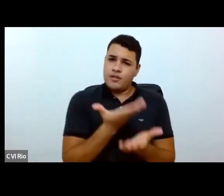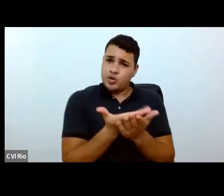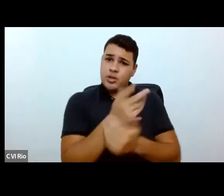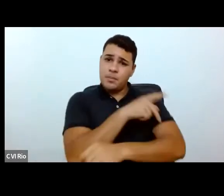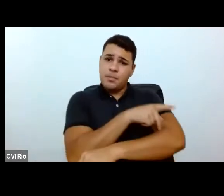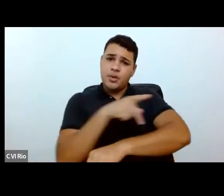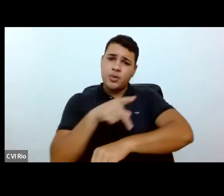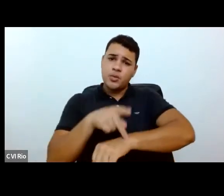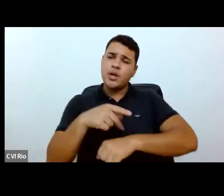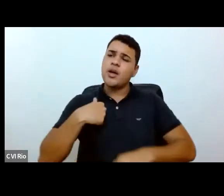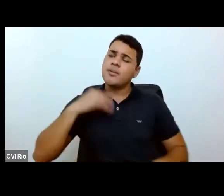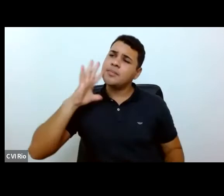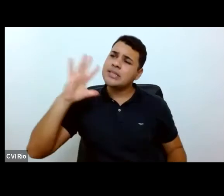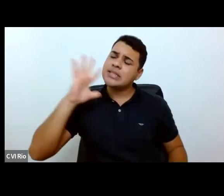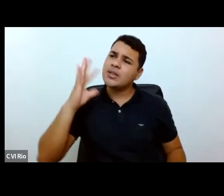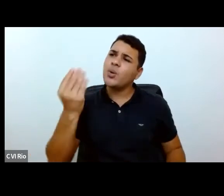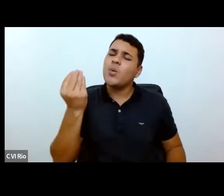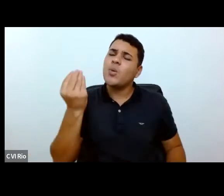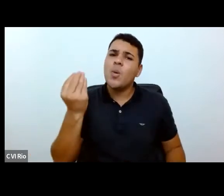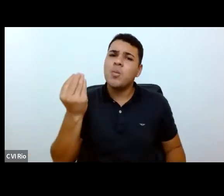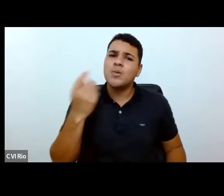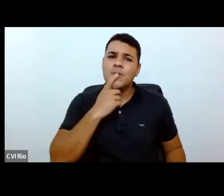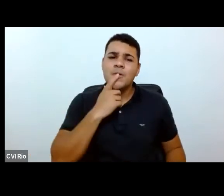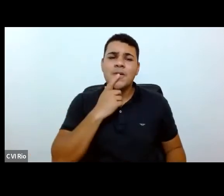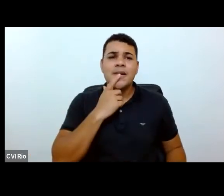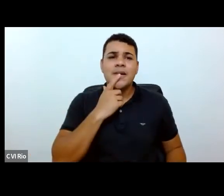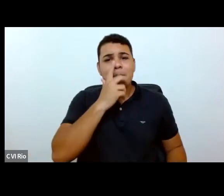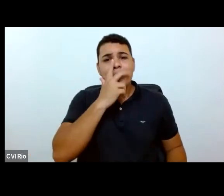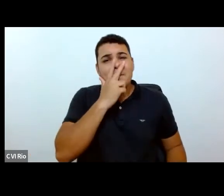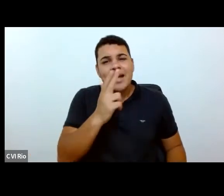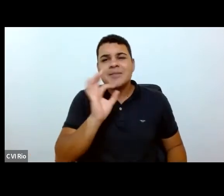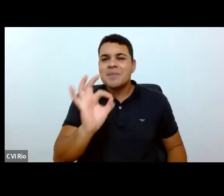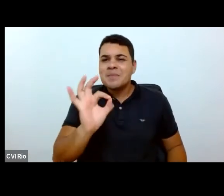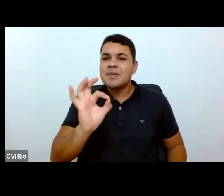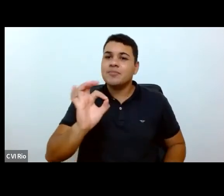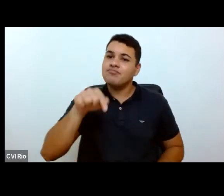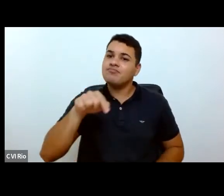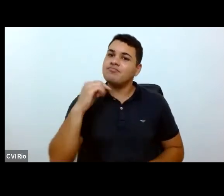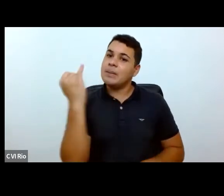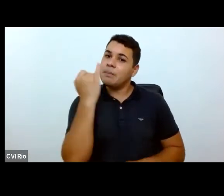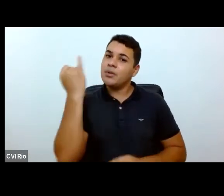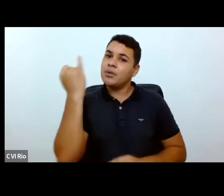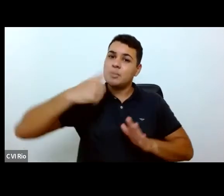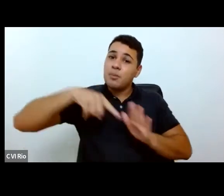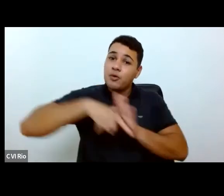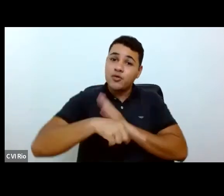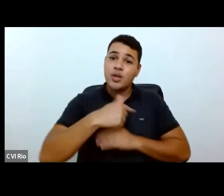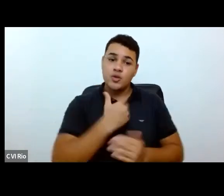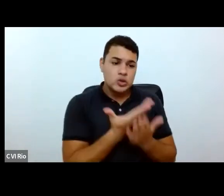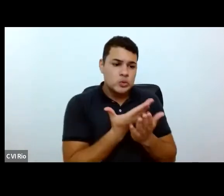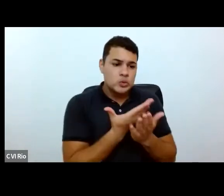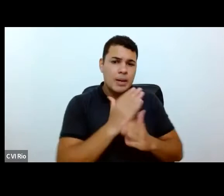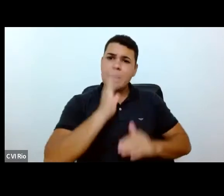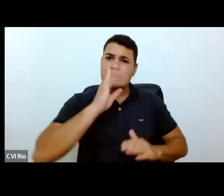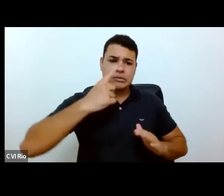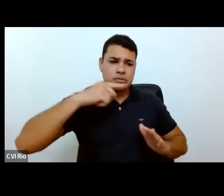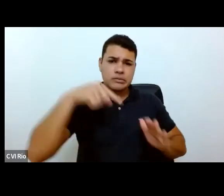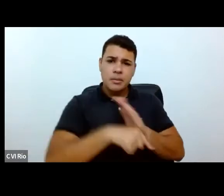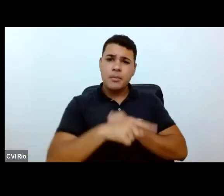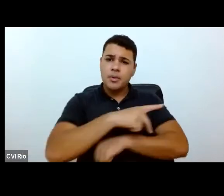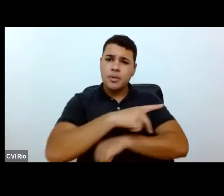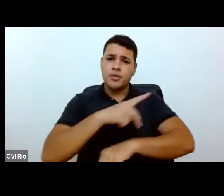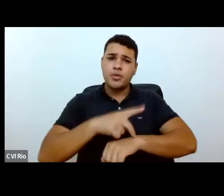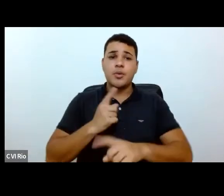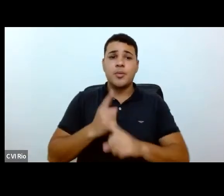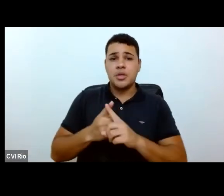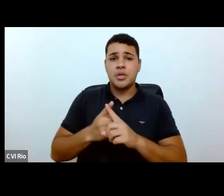era profundo eu estar estudando pedagogia, eu estar interferindo numa emenda de disciplina, eu dizer que eu não queria somente ler e acessar